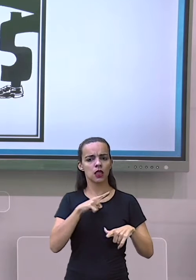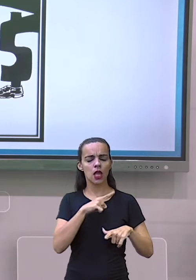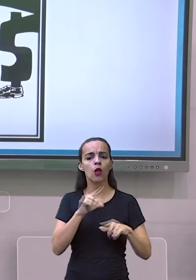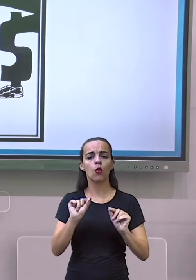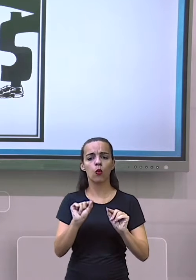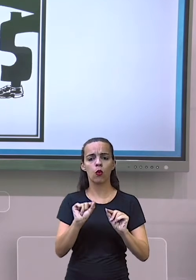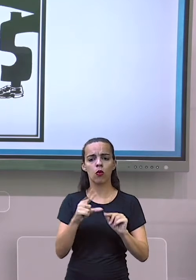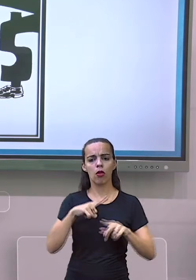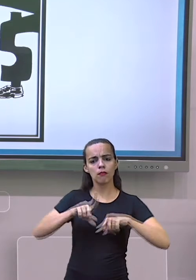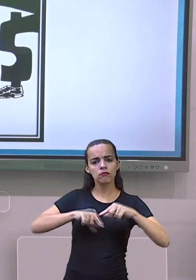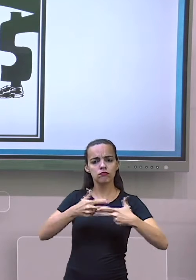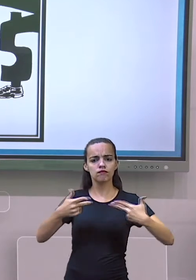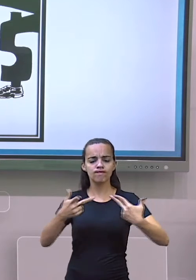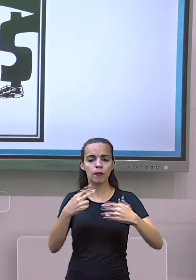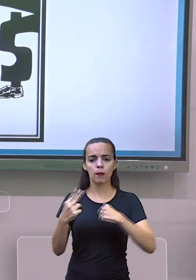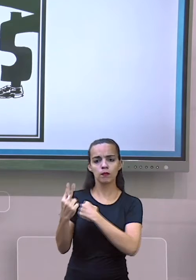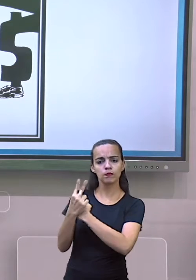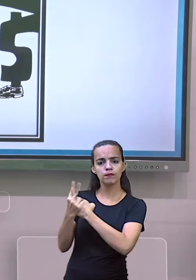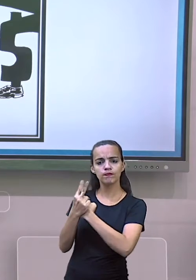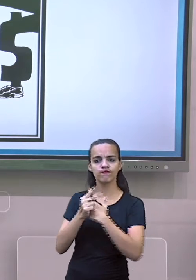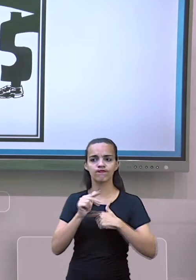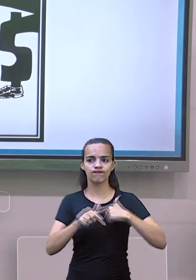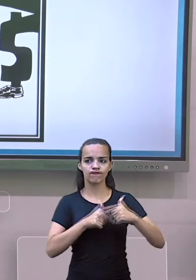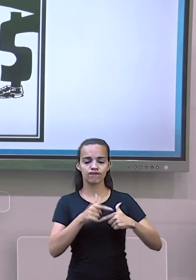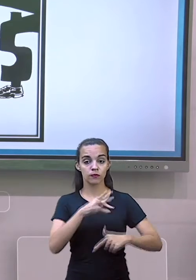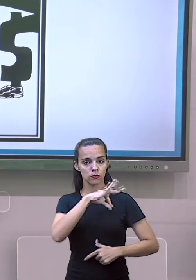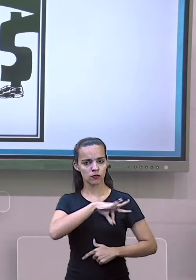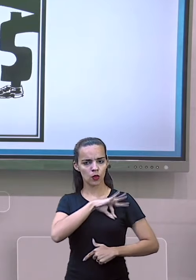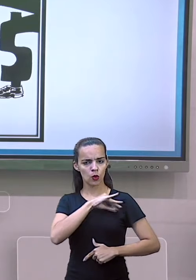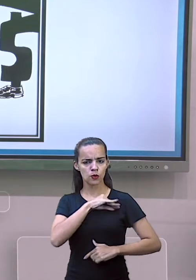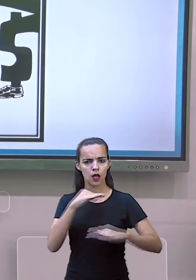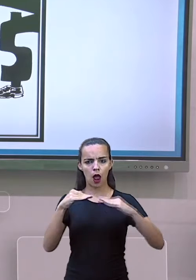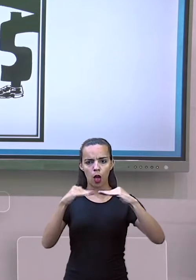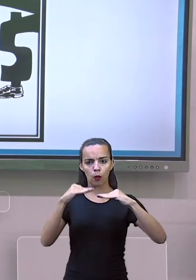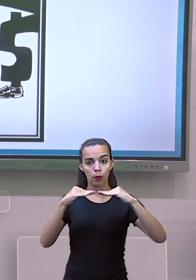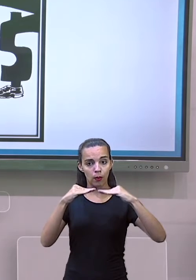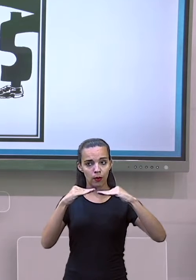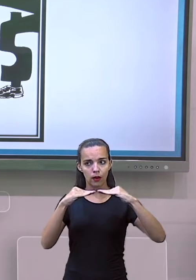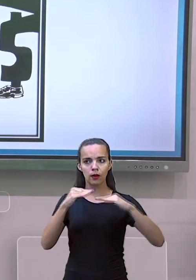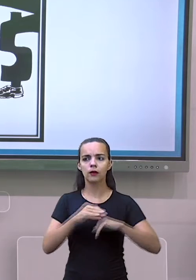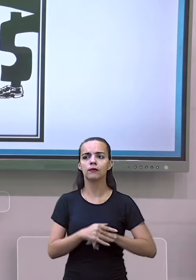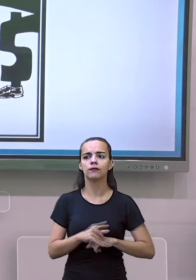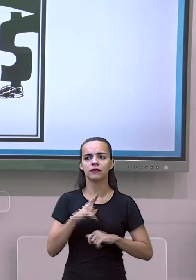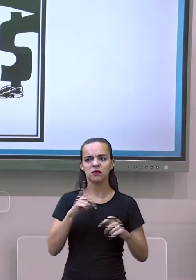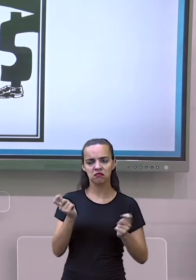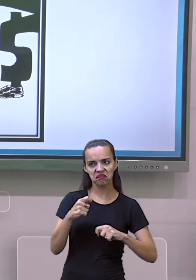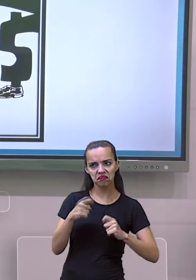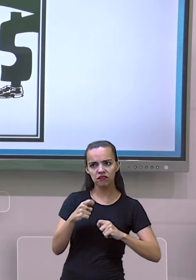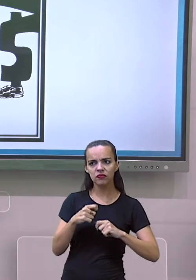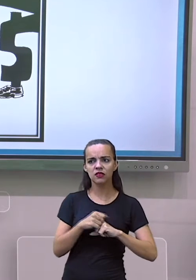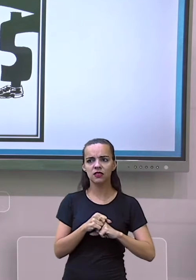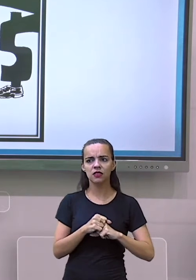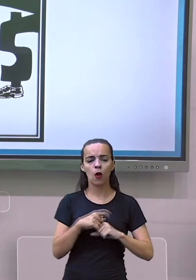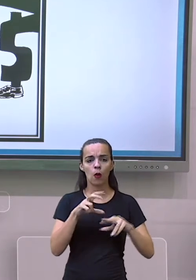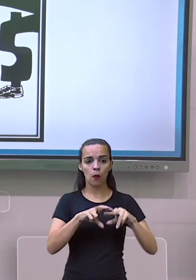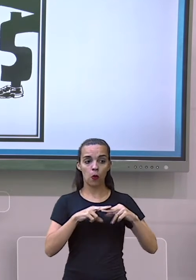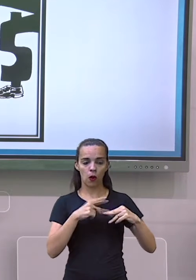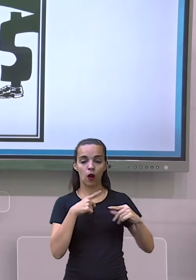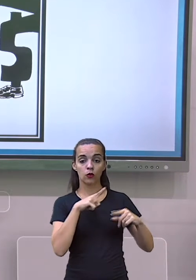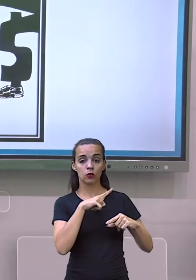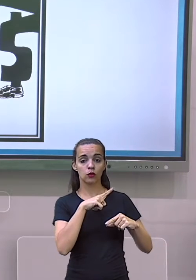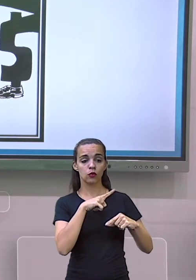proteção no ambiente de trabalho, um salário mínimo como piso para estipular a